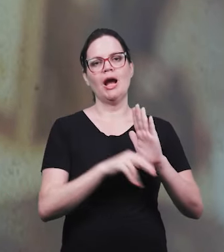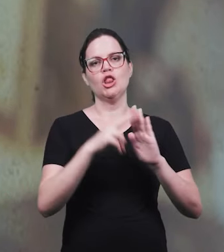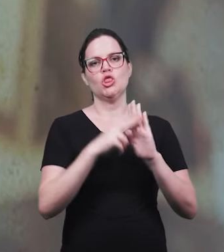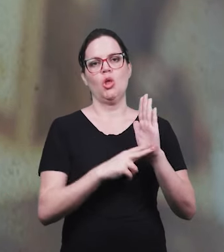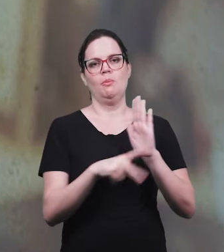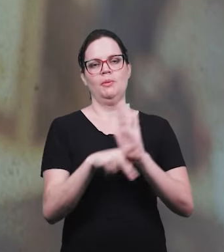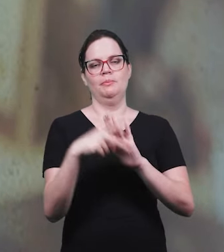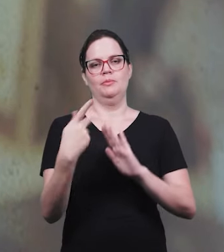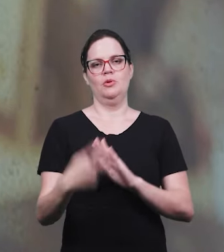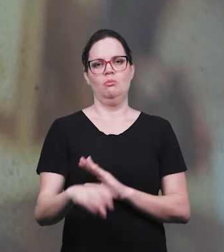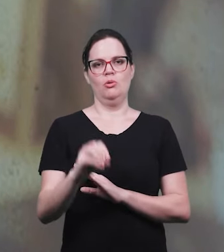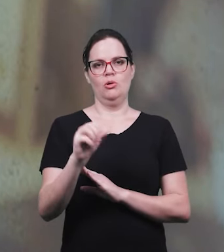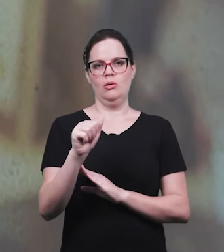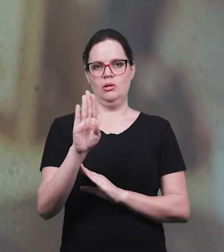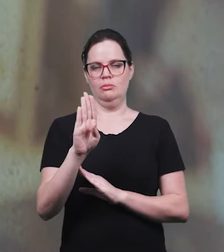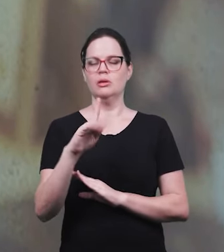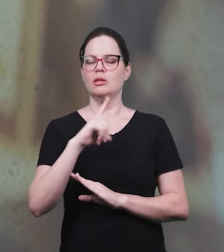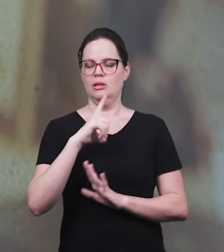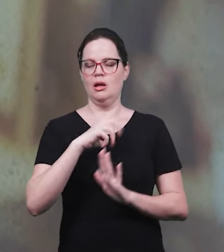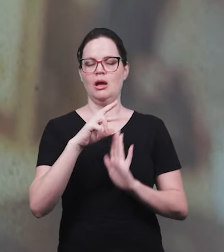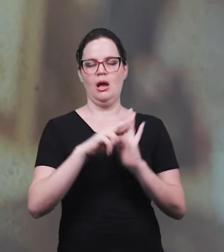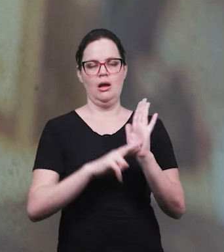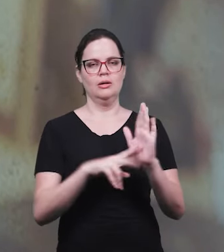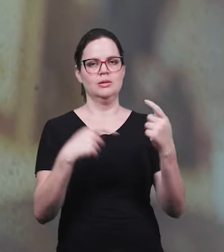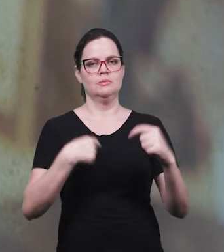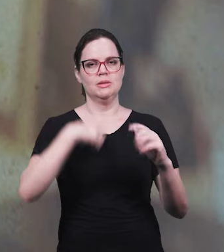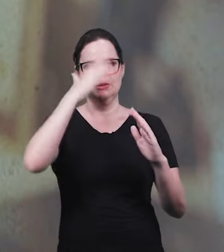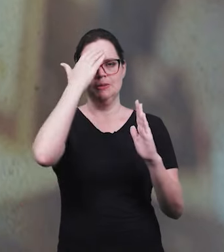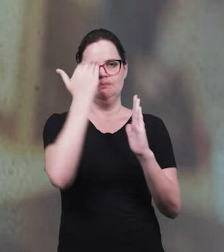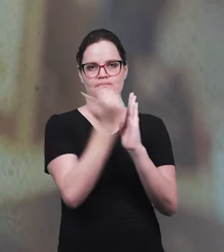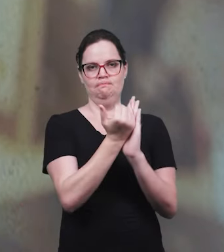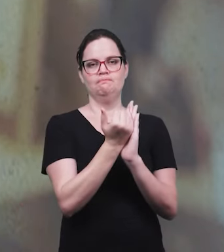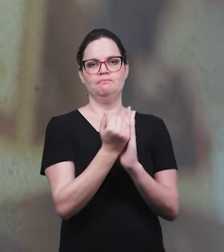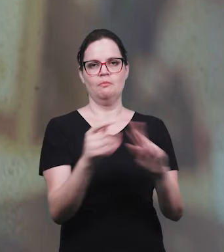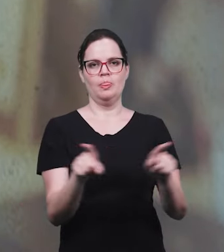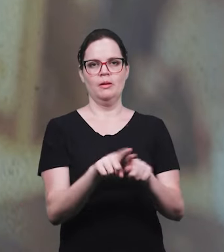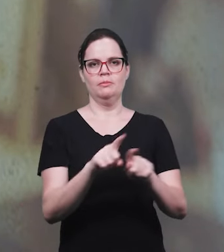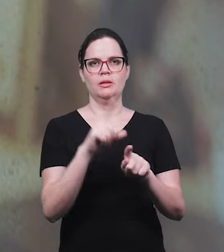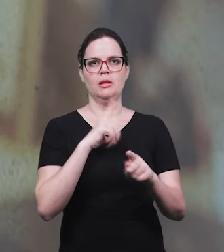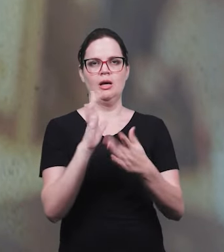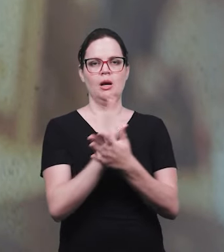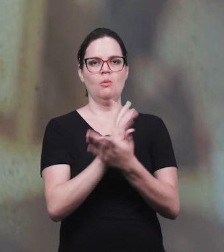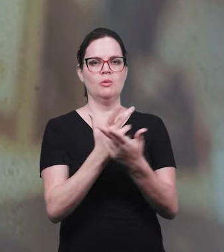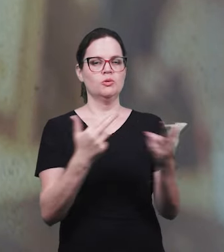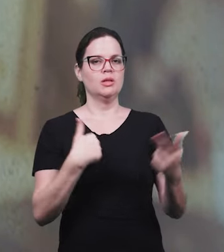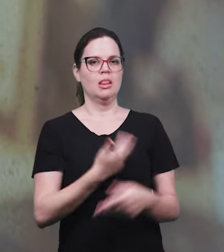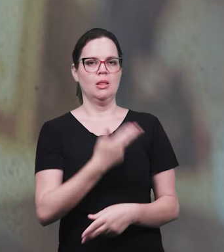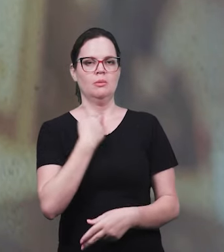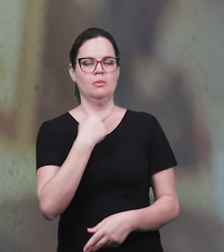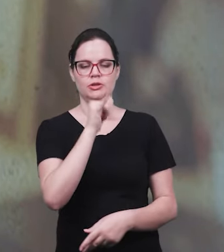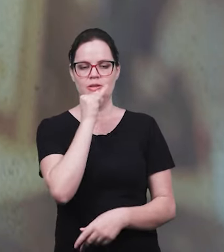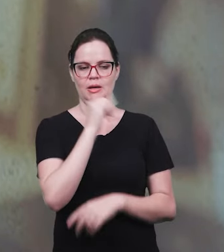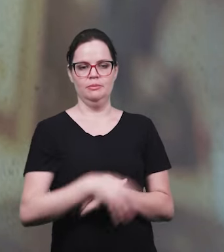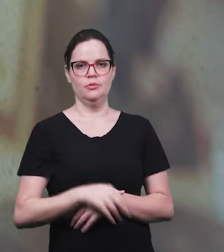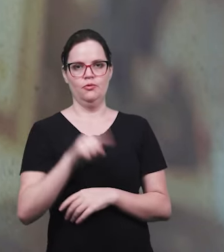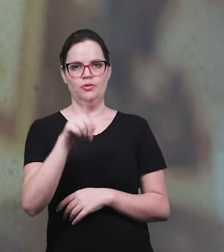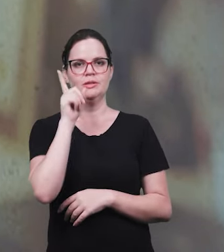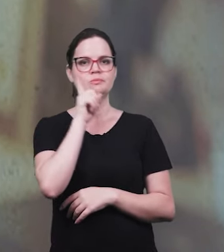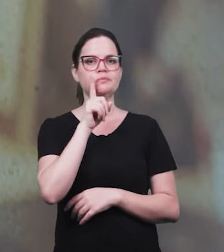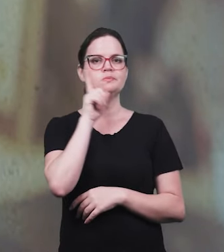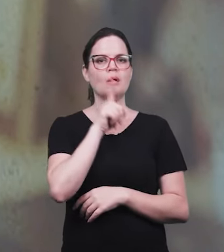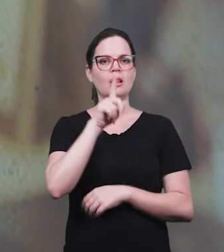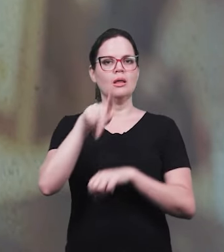OAB, ela coloca bastante regras, ou temos também bastante restrições em relação à publicidade. Por exemplo, você vai nos Estados